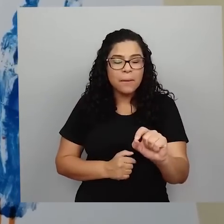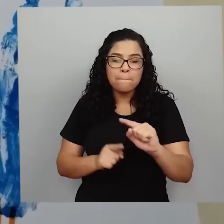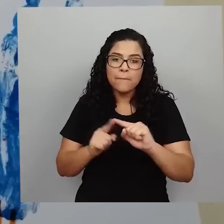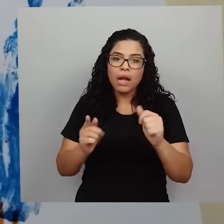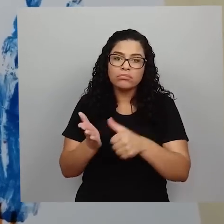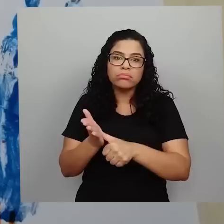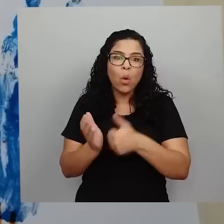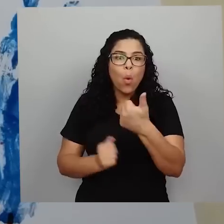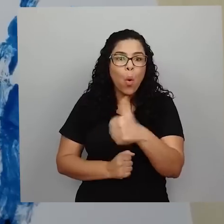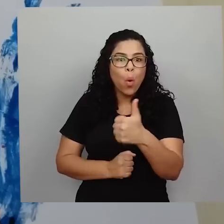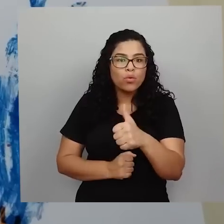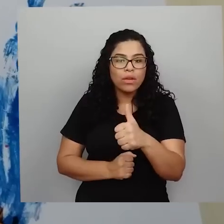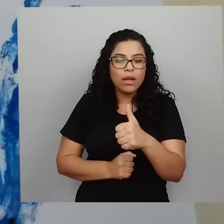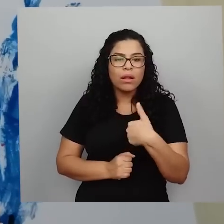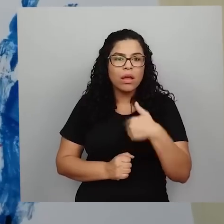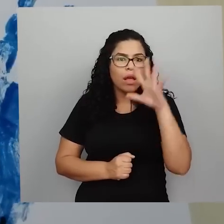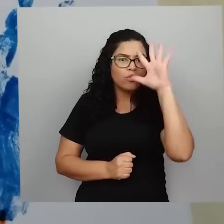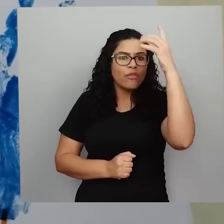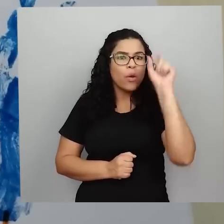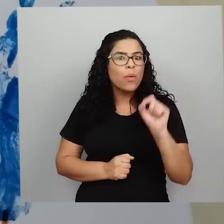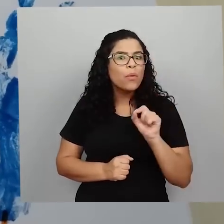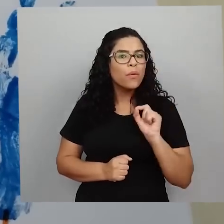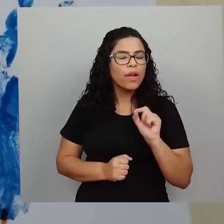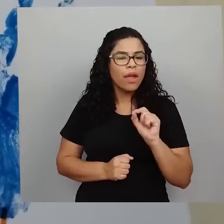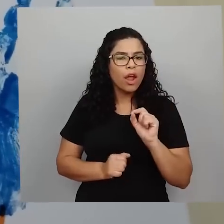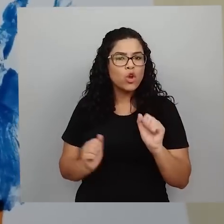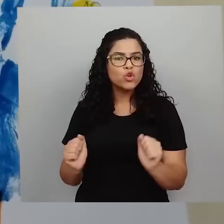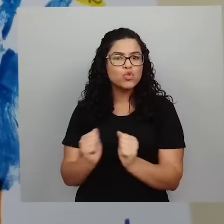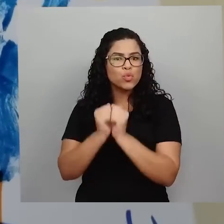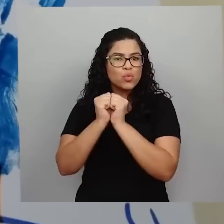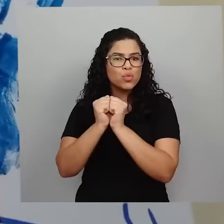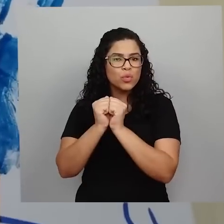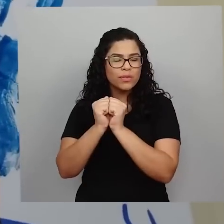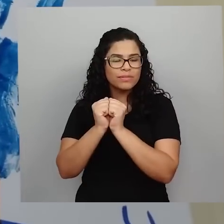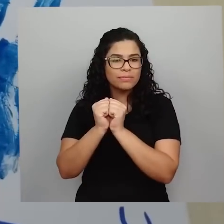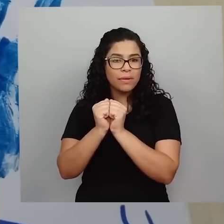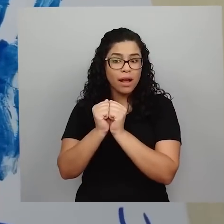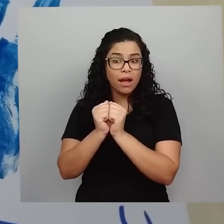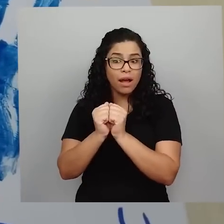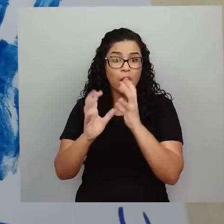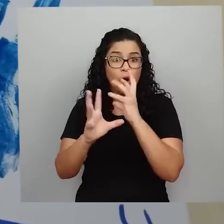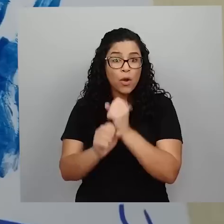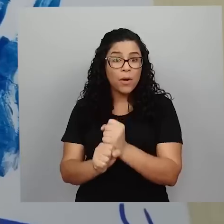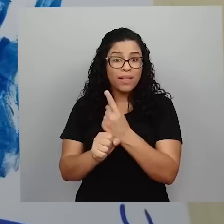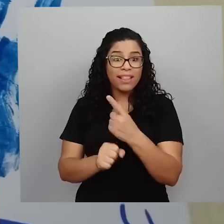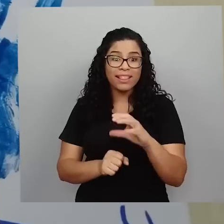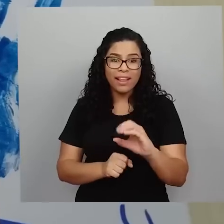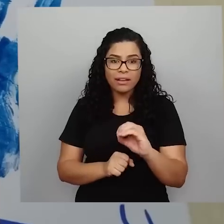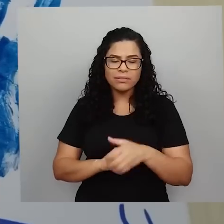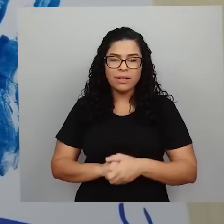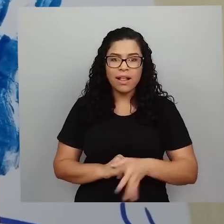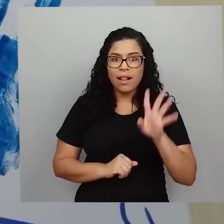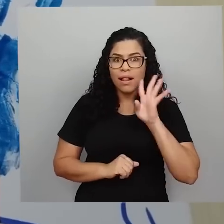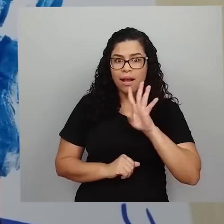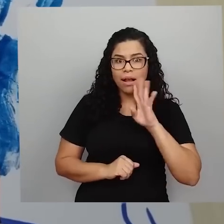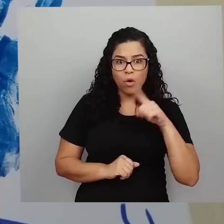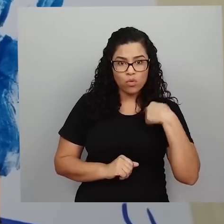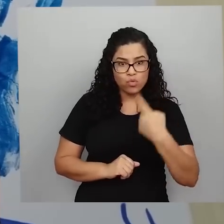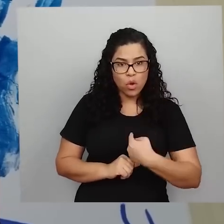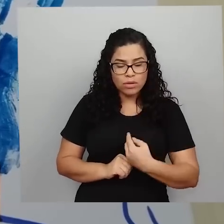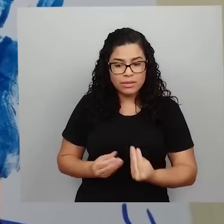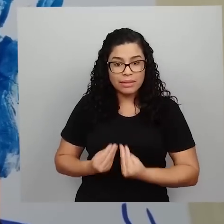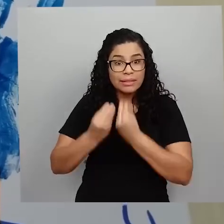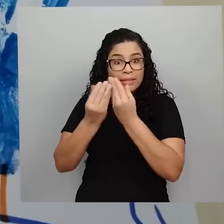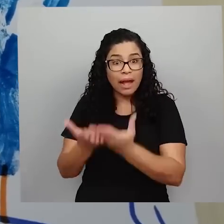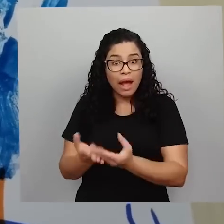resolveu juntar esse ovinho com o outro para formar 10. É legal quando a gente dá uma parte do desenho e a criança precisa pensar